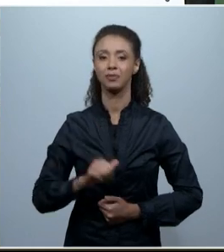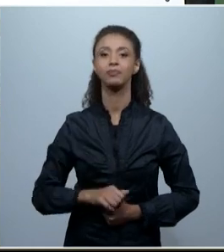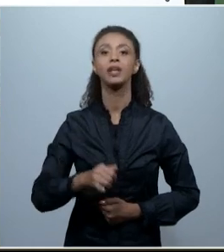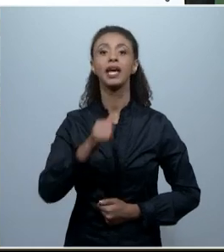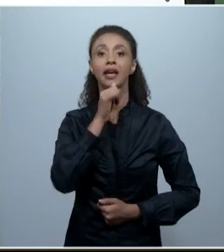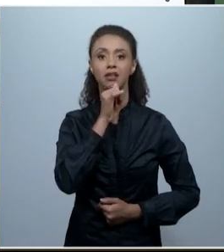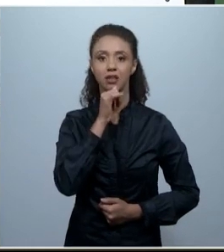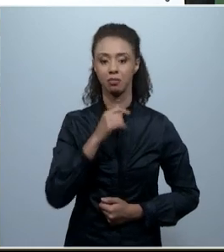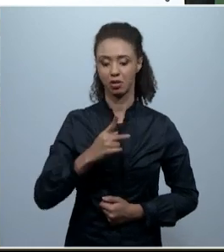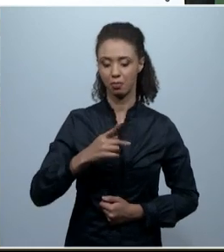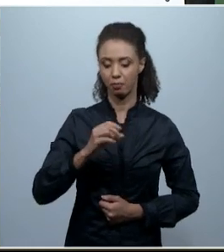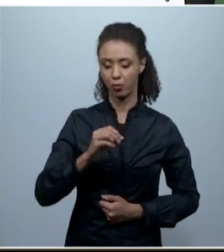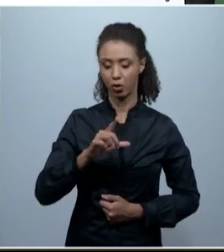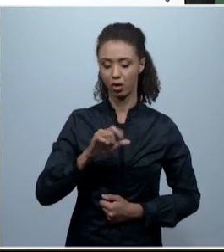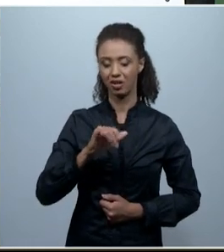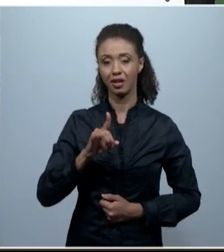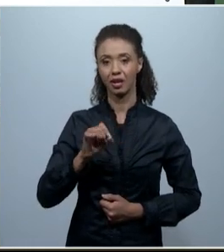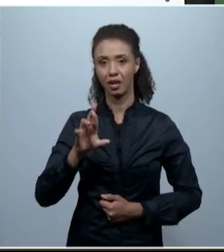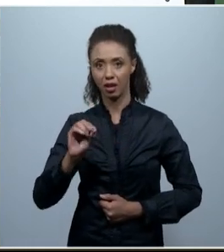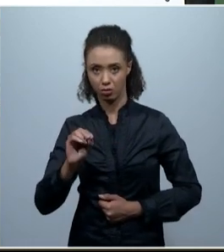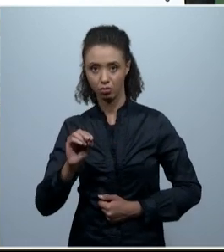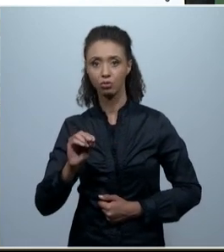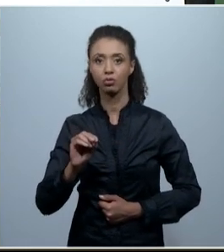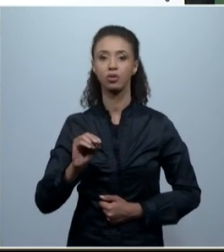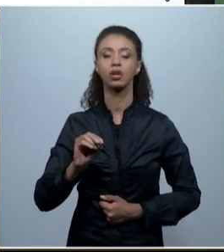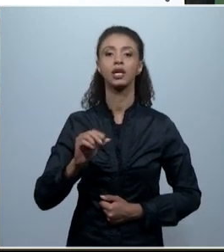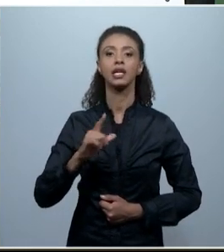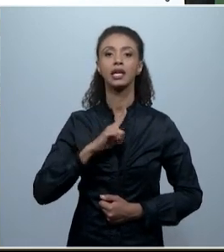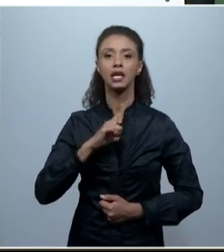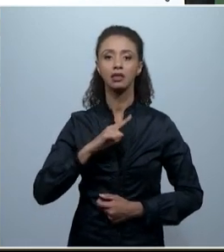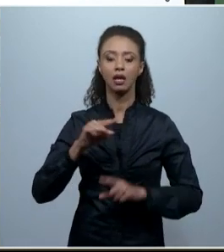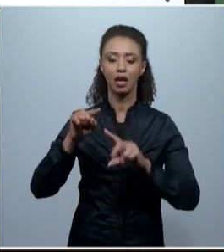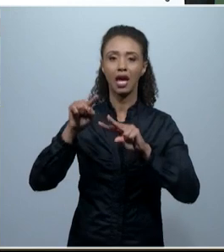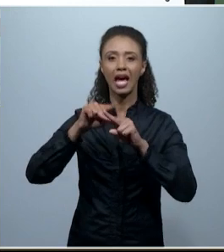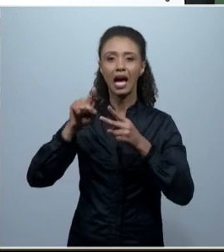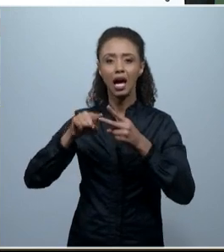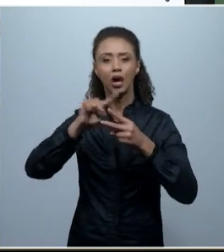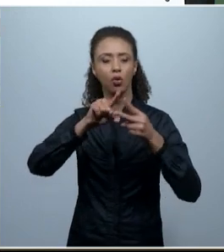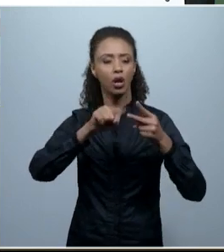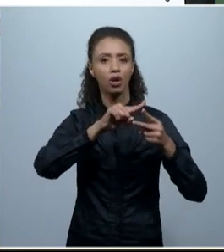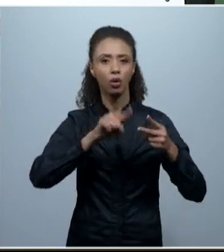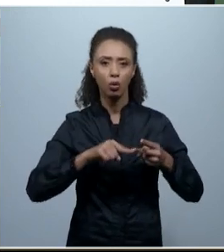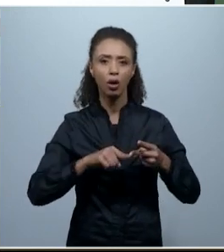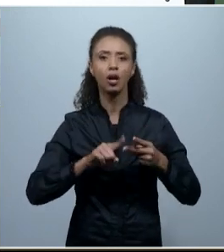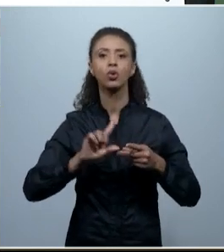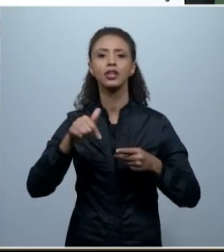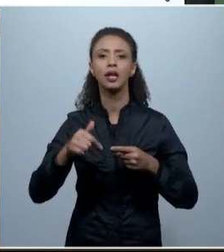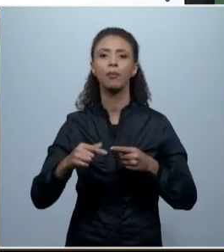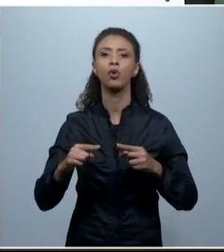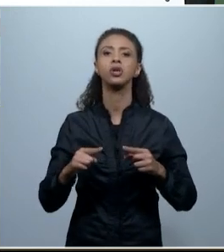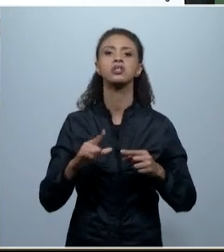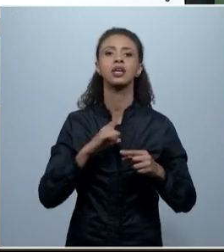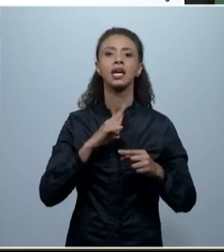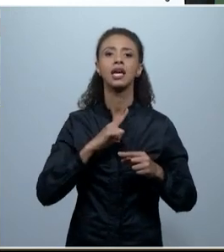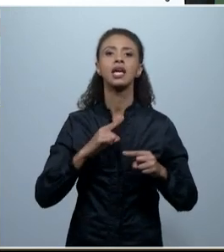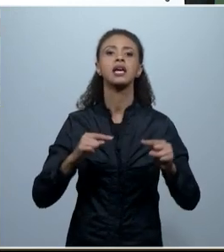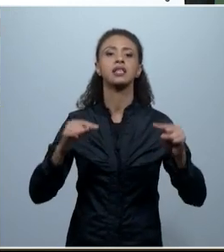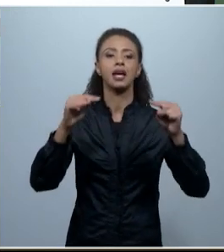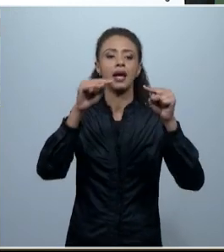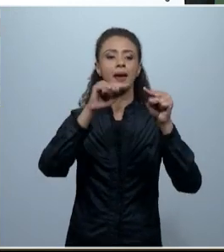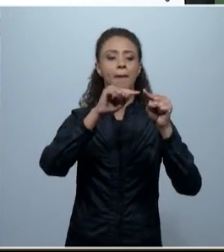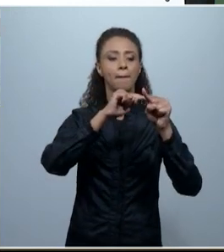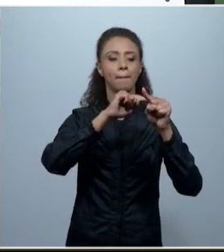poliedro subtrai do número de arestas do poliedros o número de faces e aí dá 2 essa é uma fórmula famosa